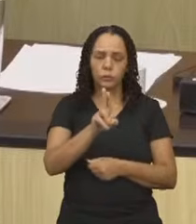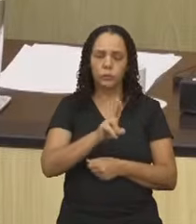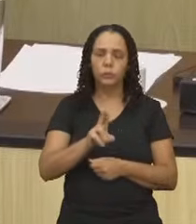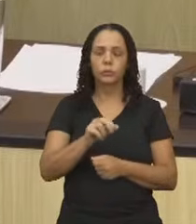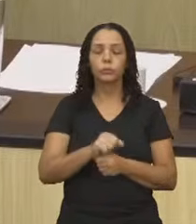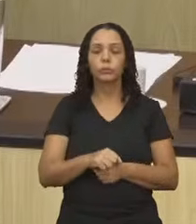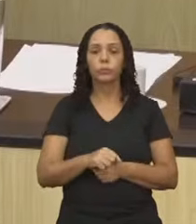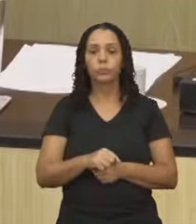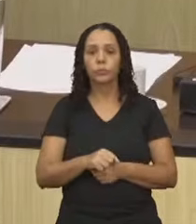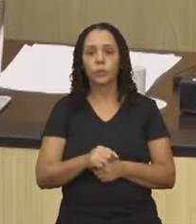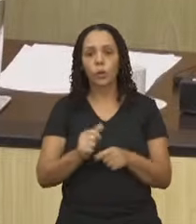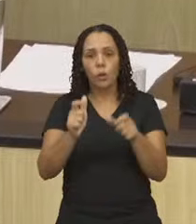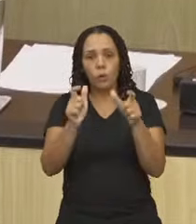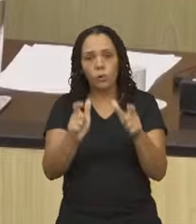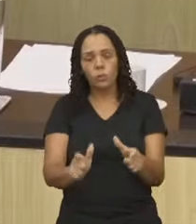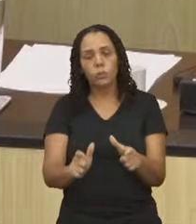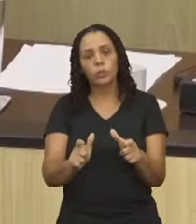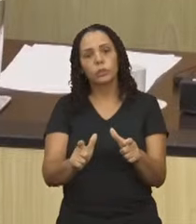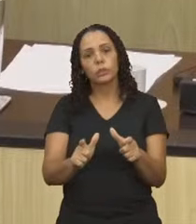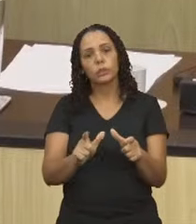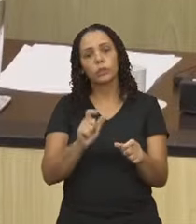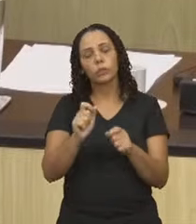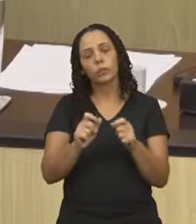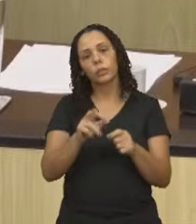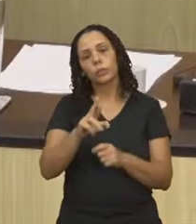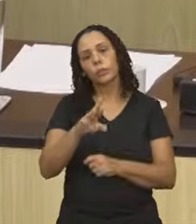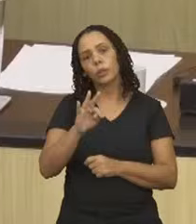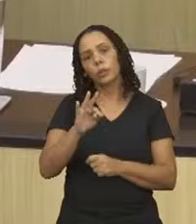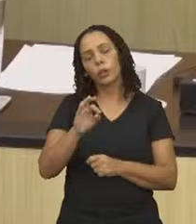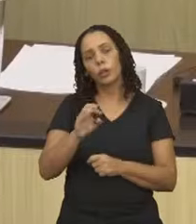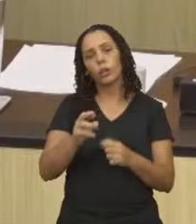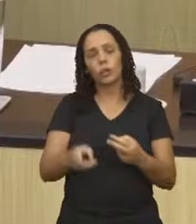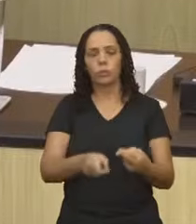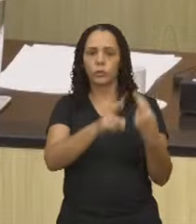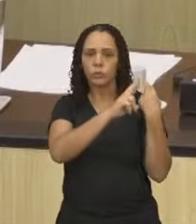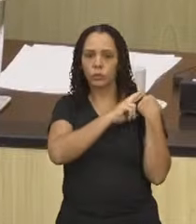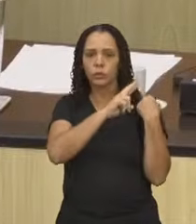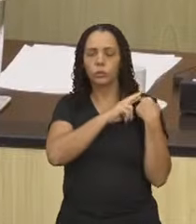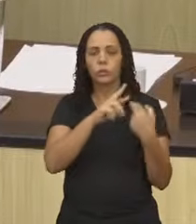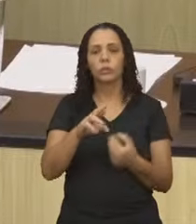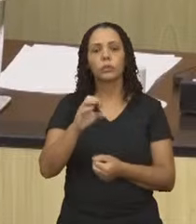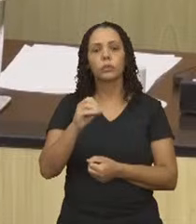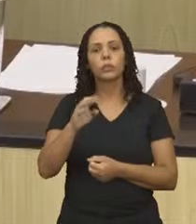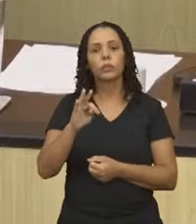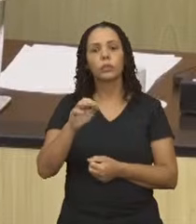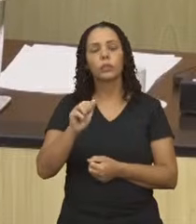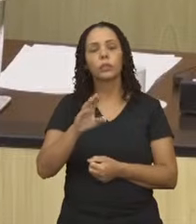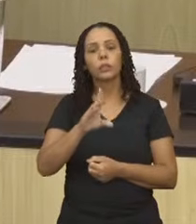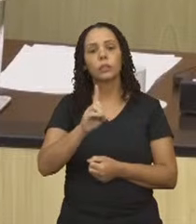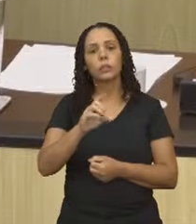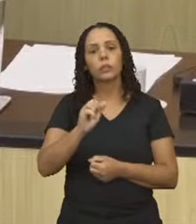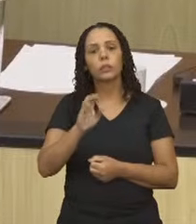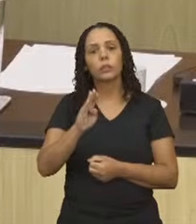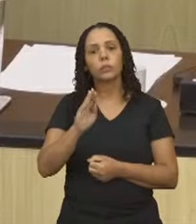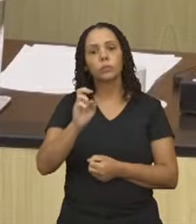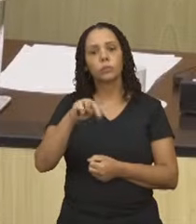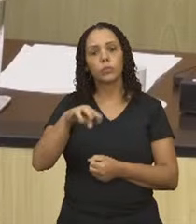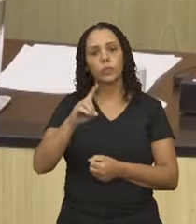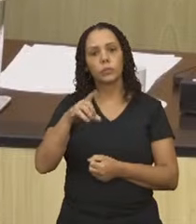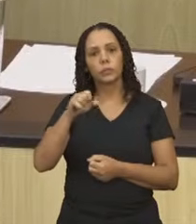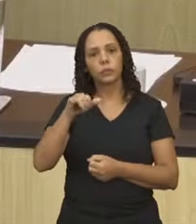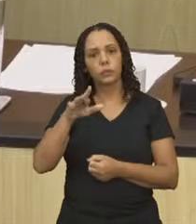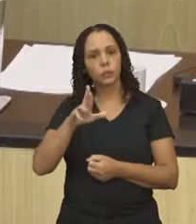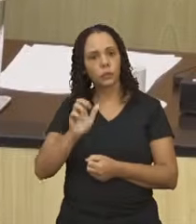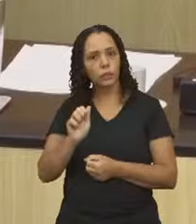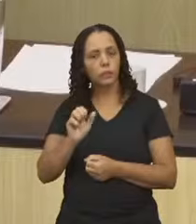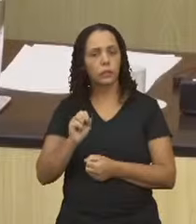que o referido trecho está sob concessão da Rota das Bandeiras, sendo este o canal adequado para a análise e